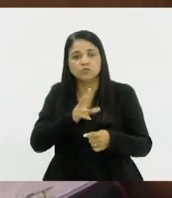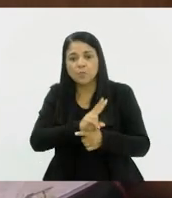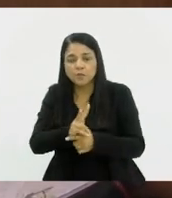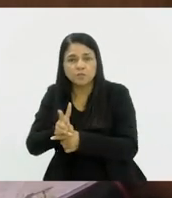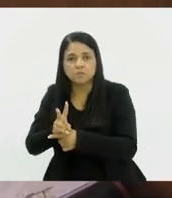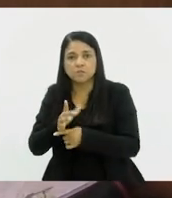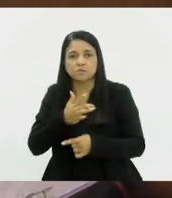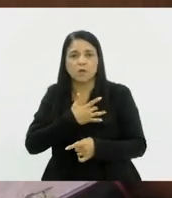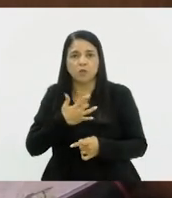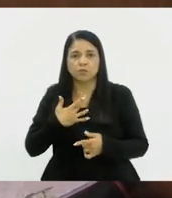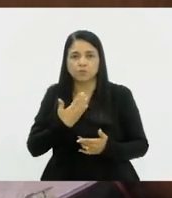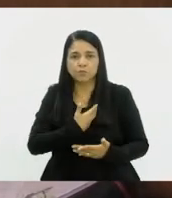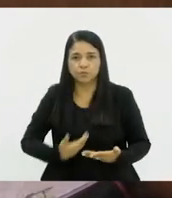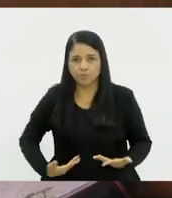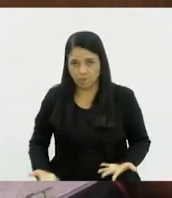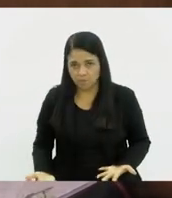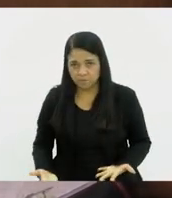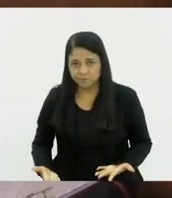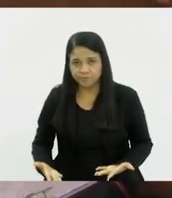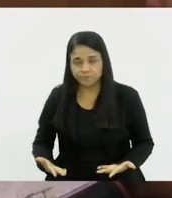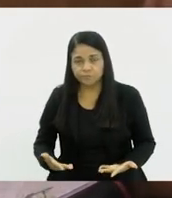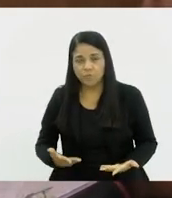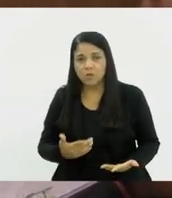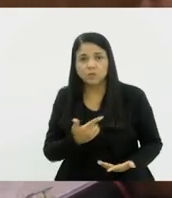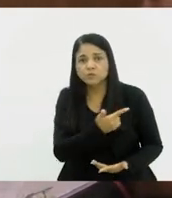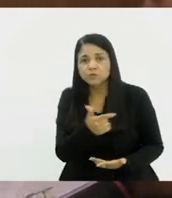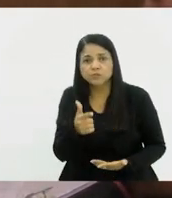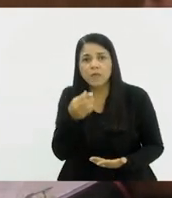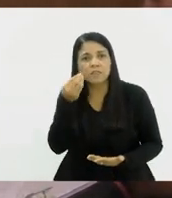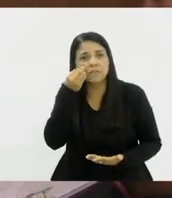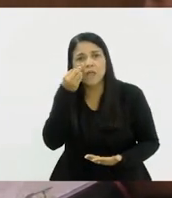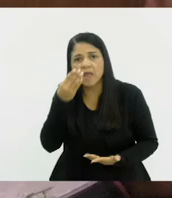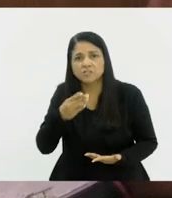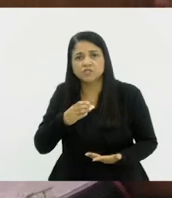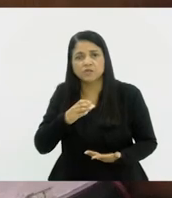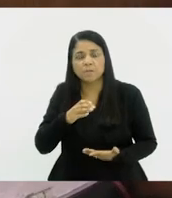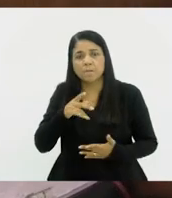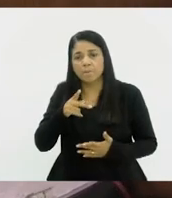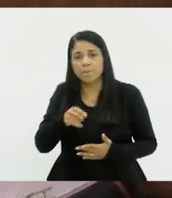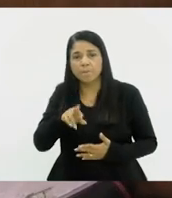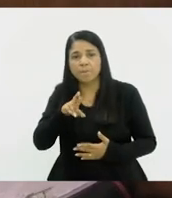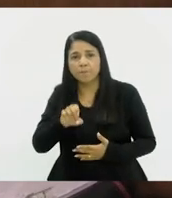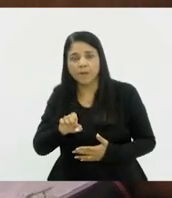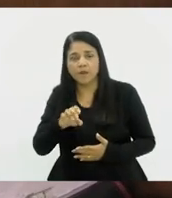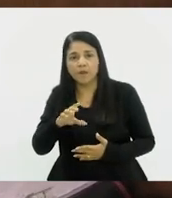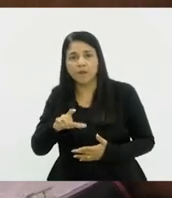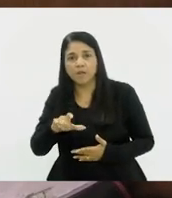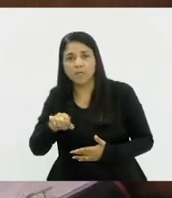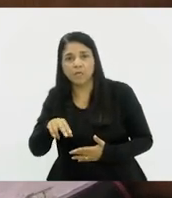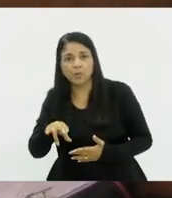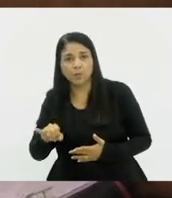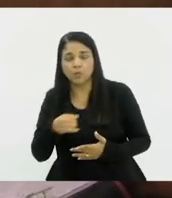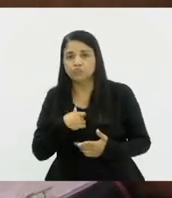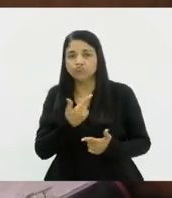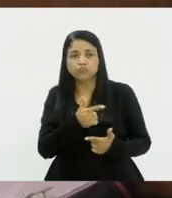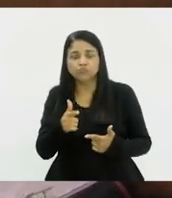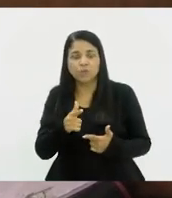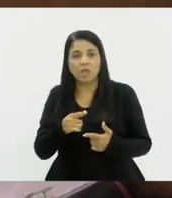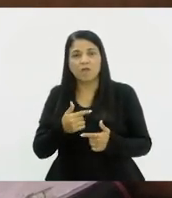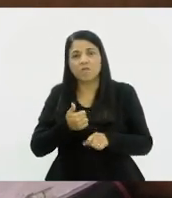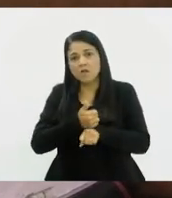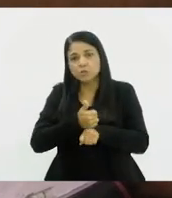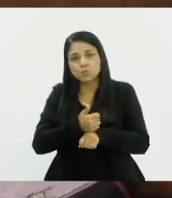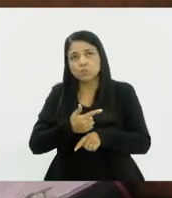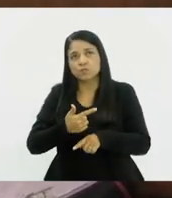simplesmente não tem não tem eh teste pré-clínico exame de fase um fase dois fase TR não tem o suficiente para